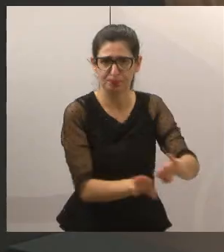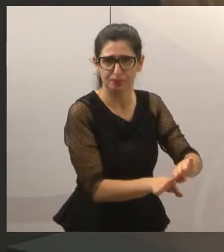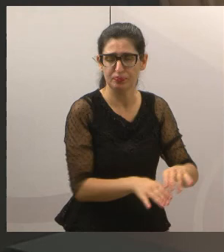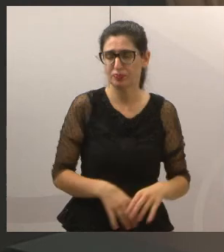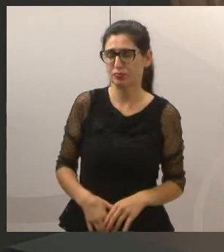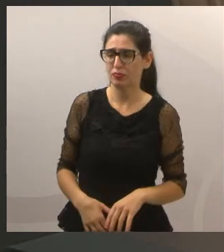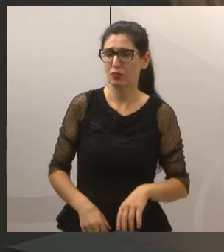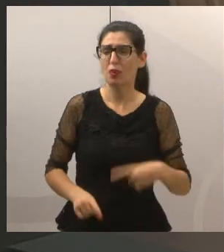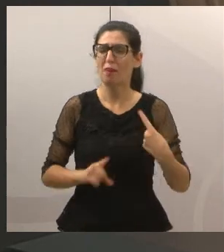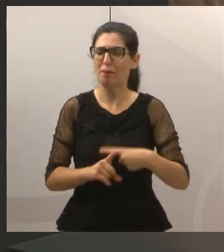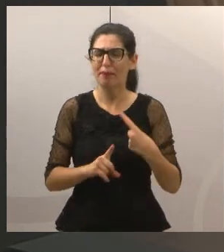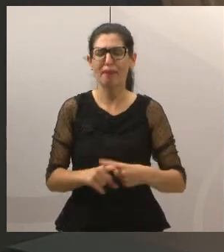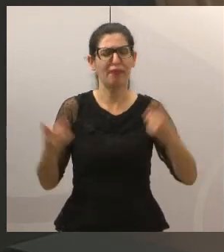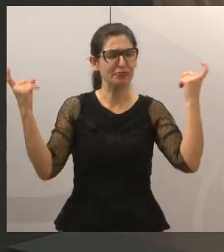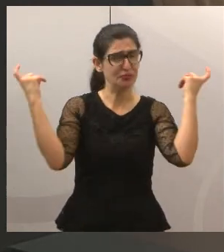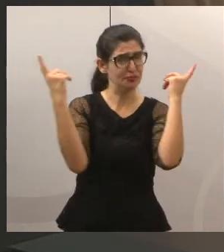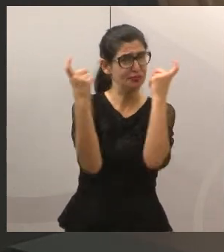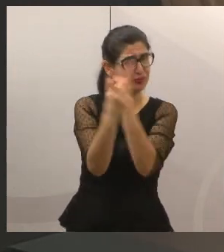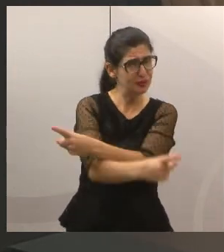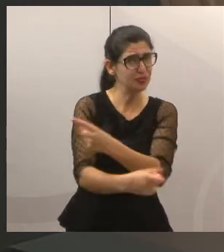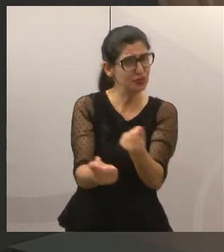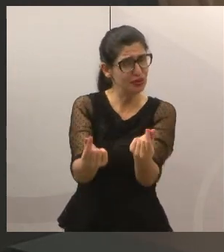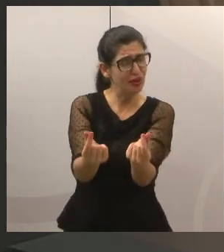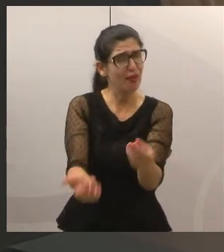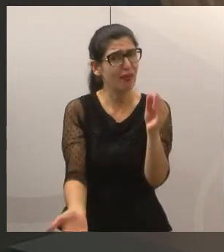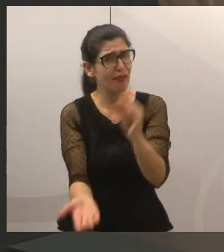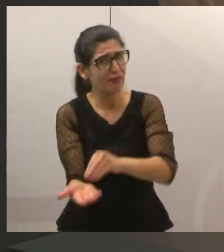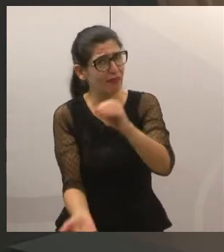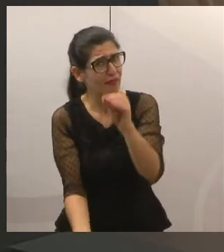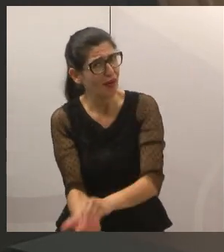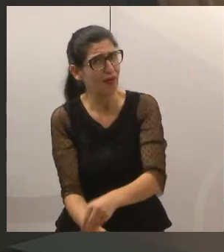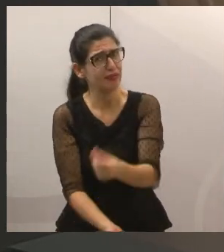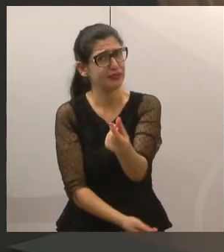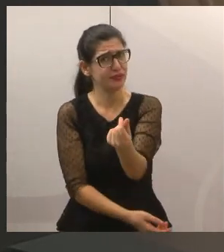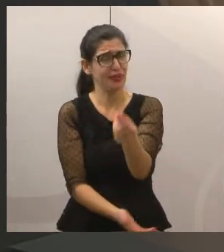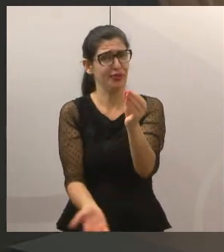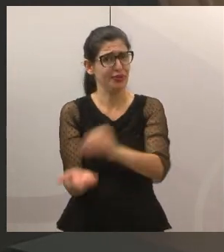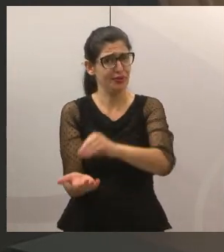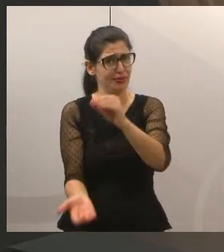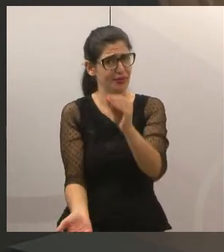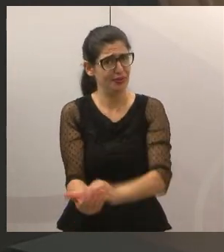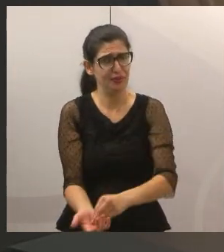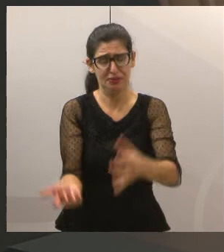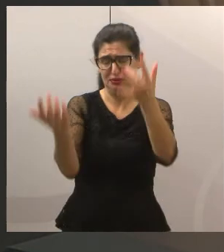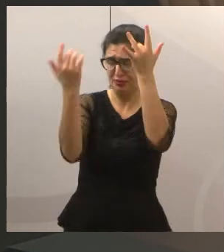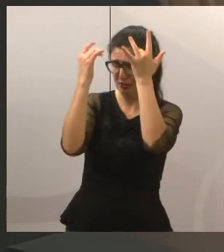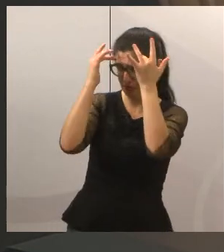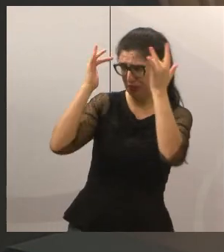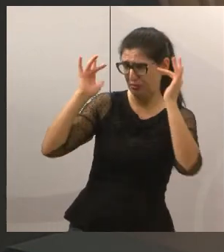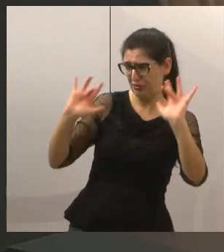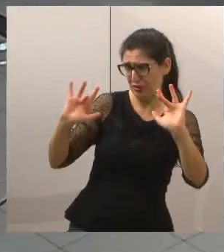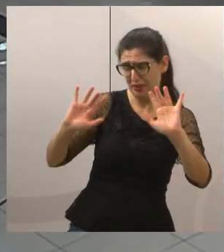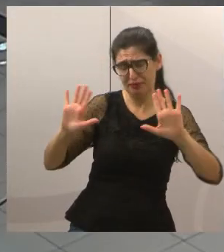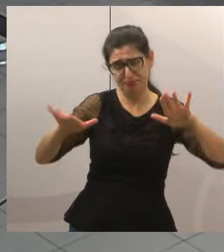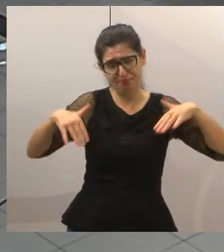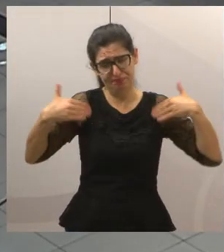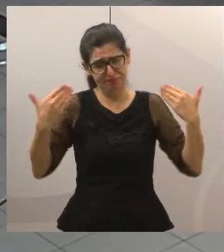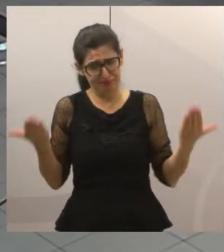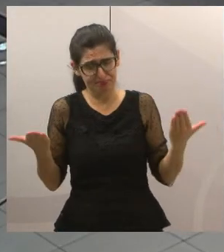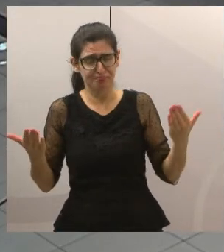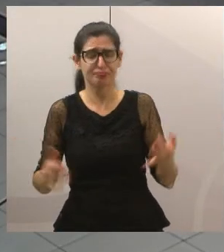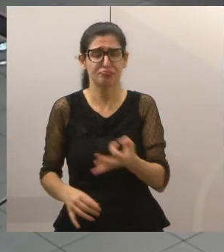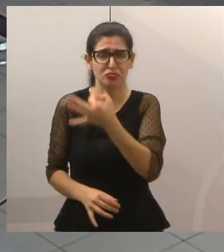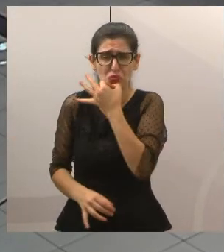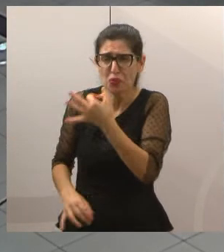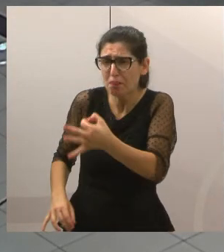mais difícil ainda a implantação dela. Com certeza vai mais para frente aí. Não seria um caso de avaliar com carinho? Sim. Não,